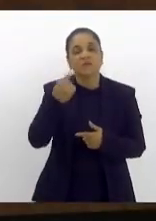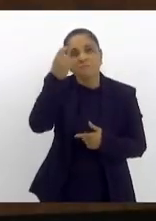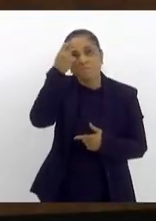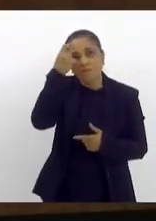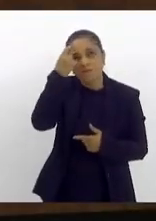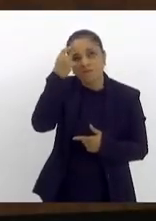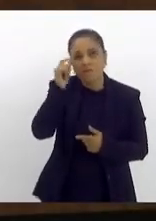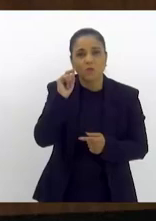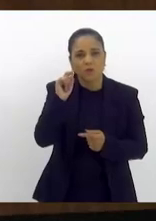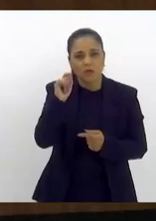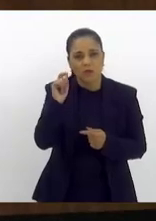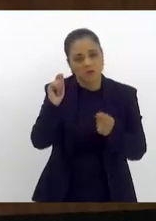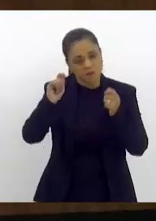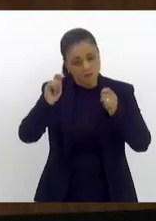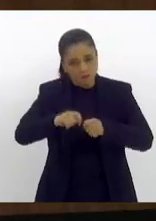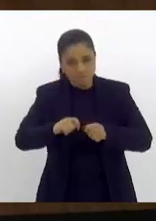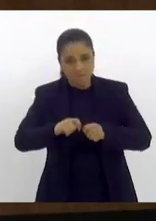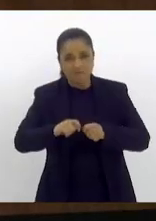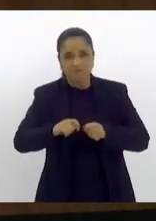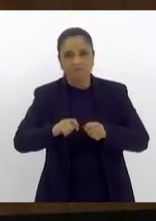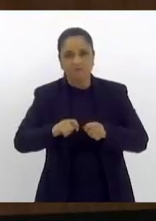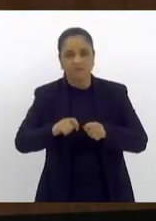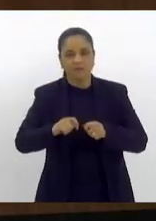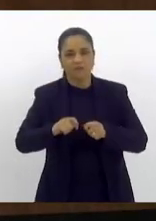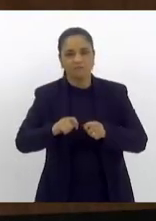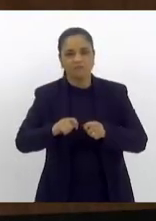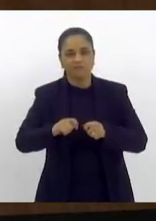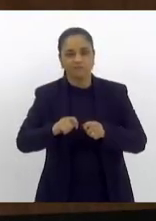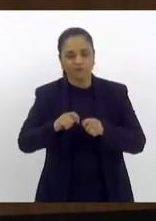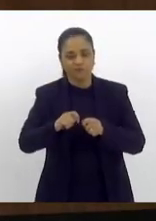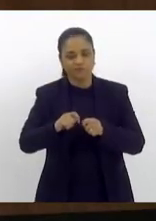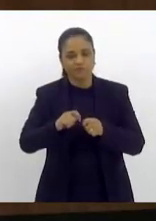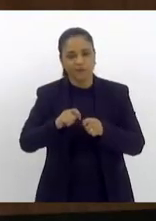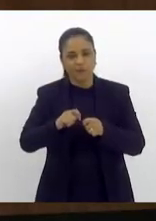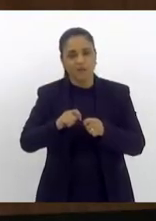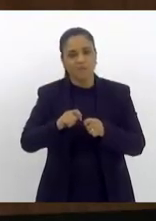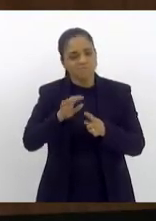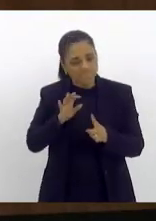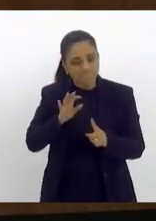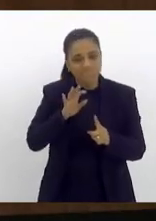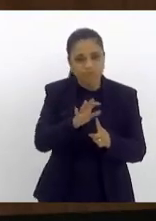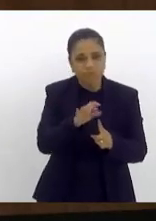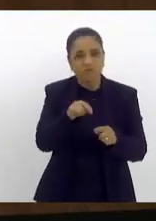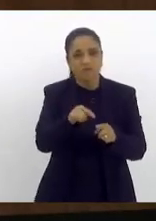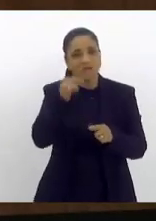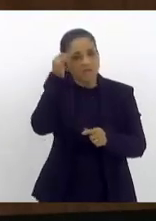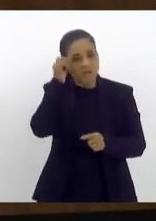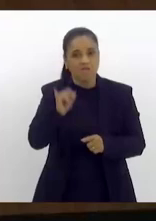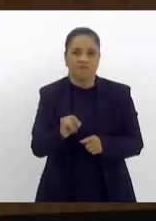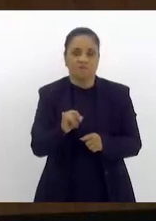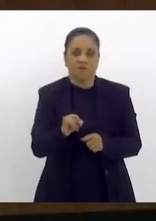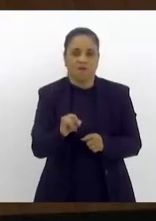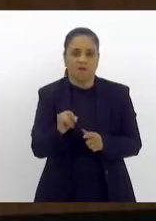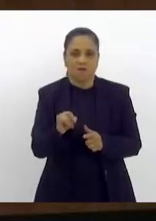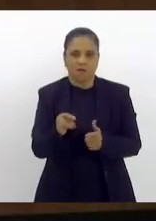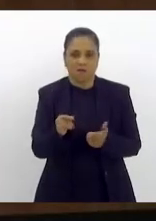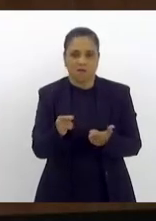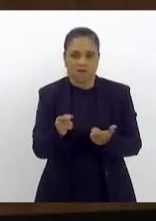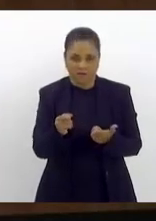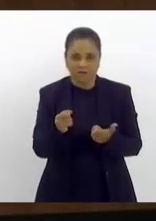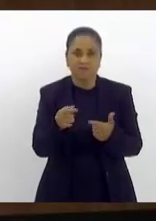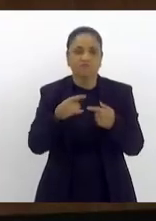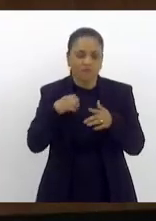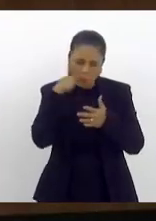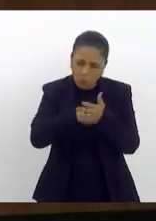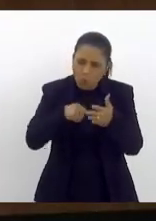nossa capacidade real de reprimir e prevenir. Então, veja, nós vamos continuar